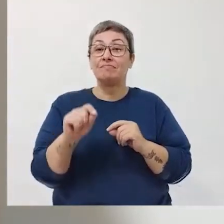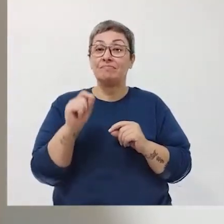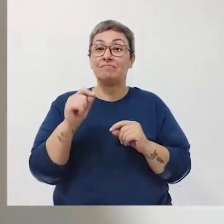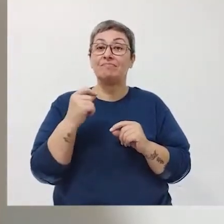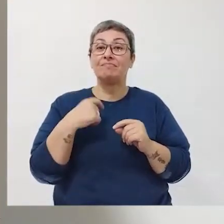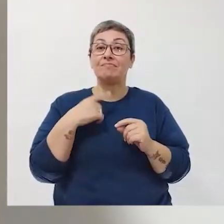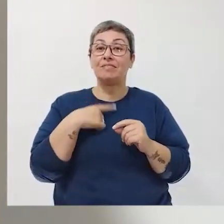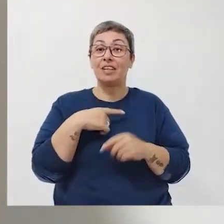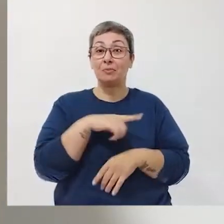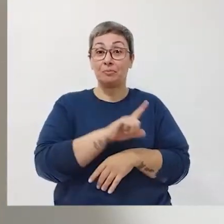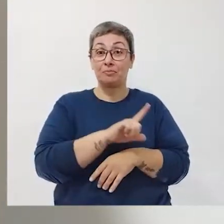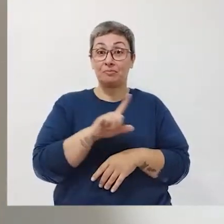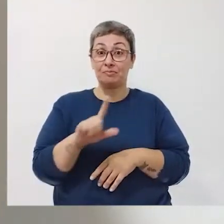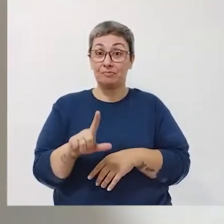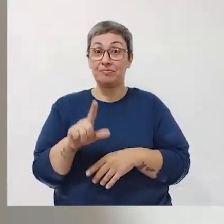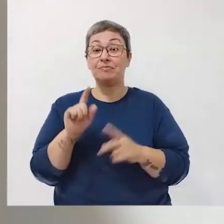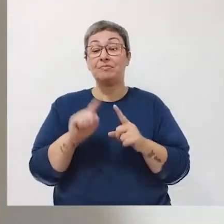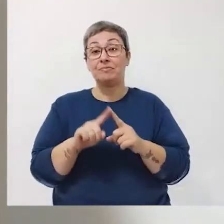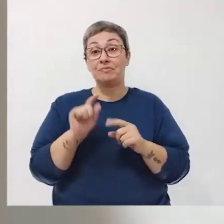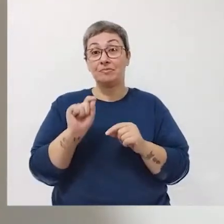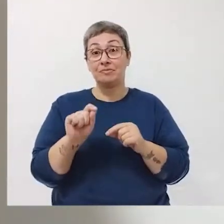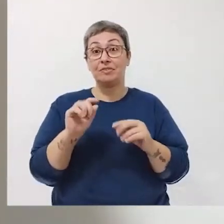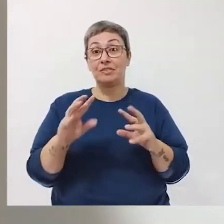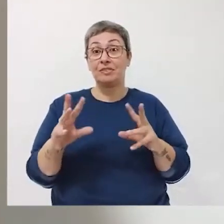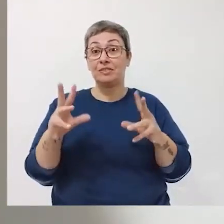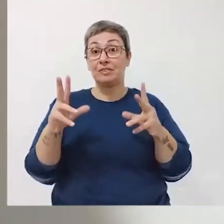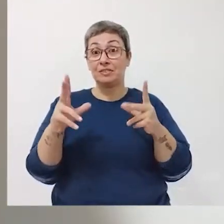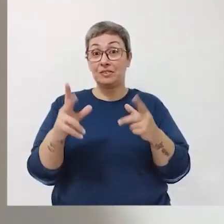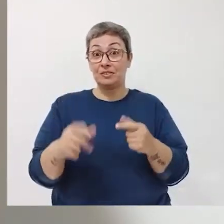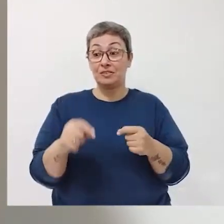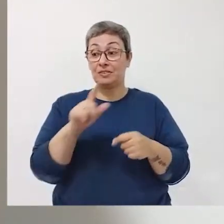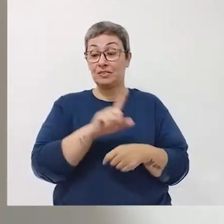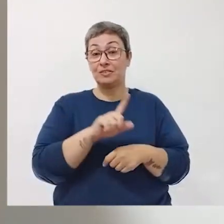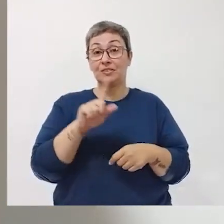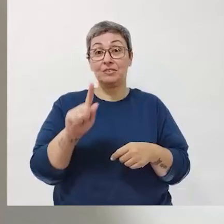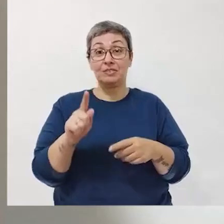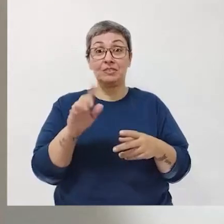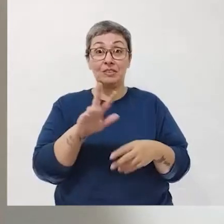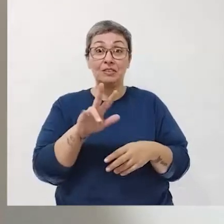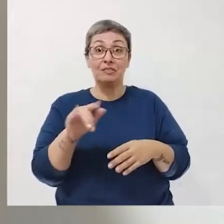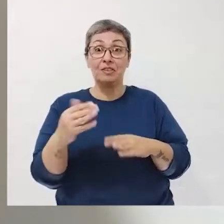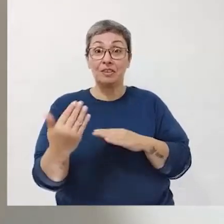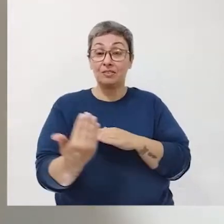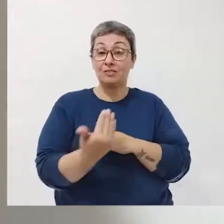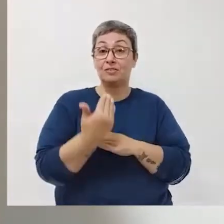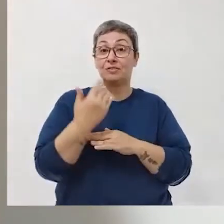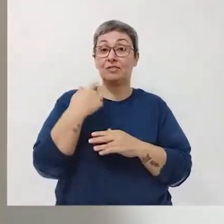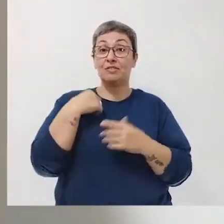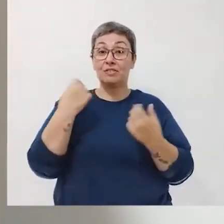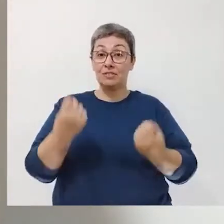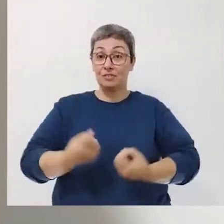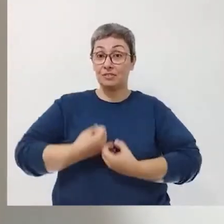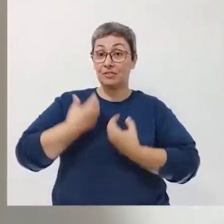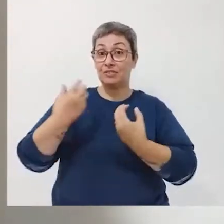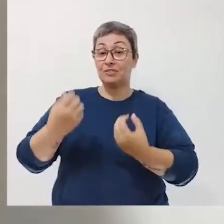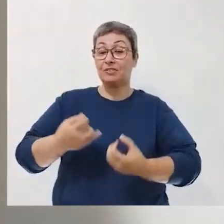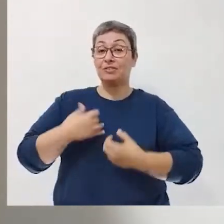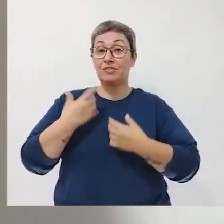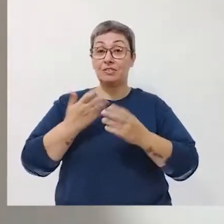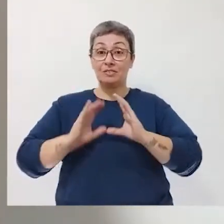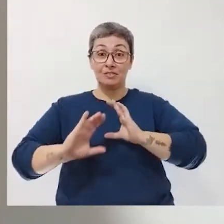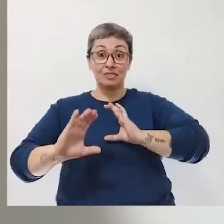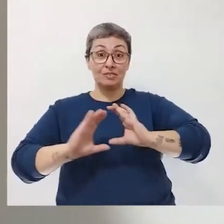uma linguagem. E assim como toda linguagem, ela vai ajudar a gente a se expressar e a